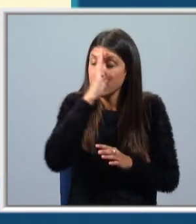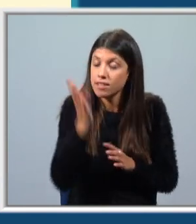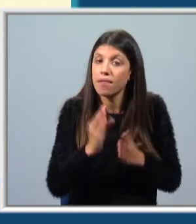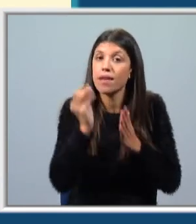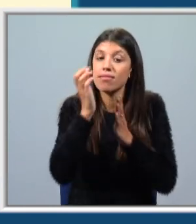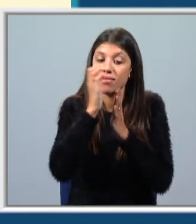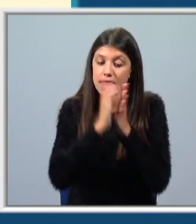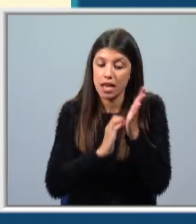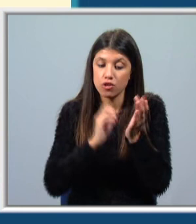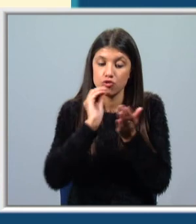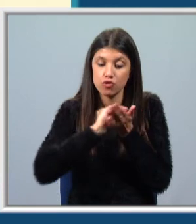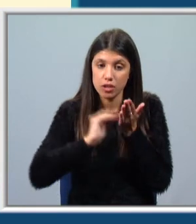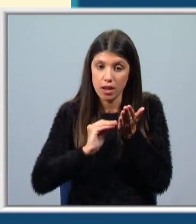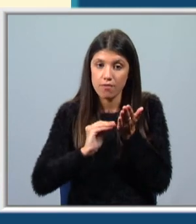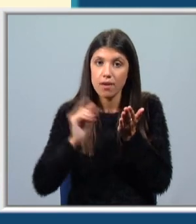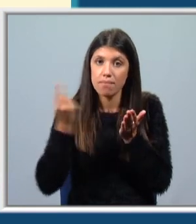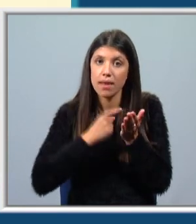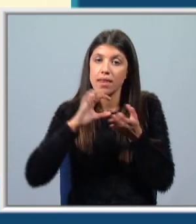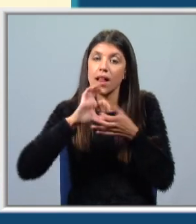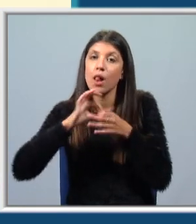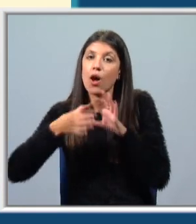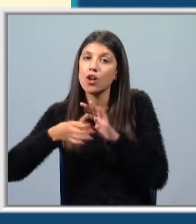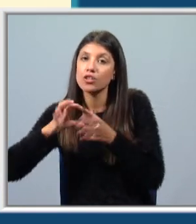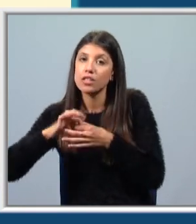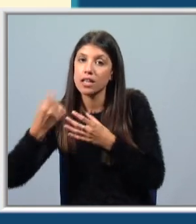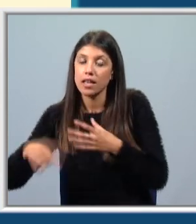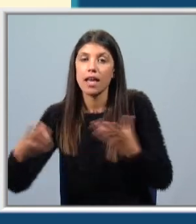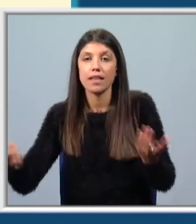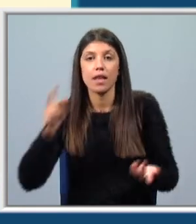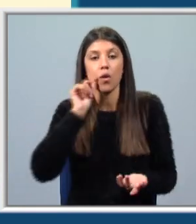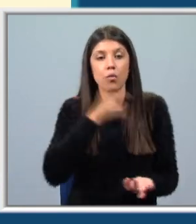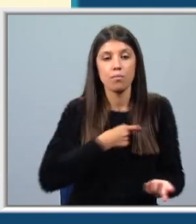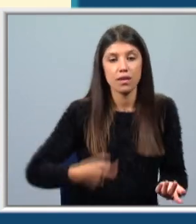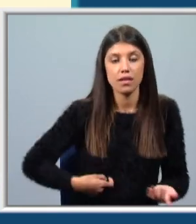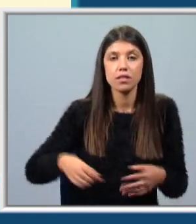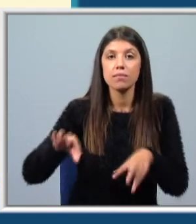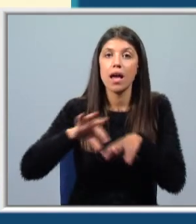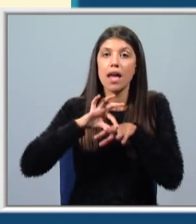sentido. Ora, o príncipe vai encontrar um anel mágico.